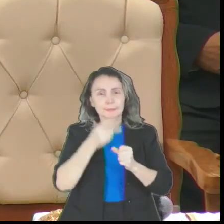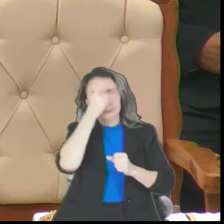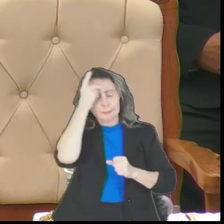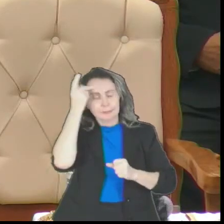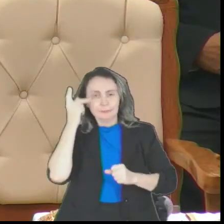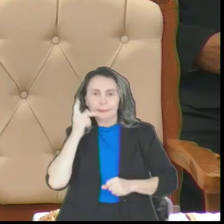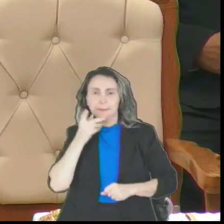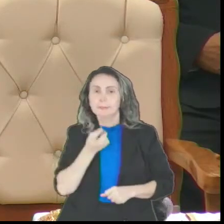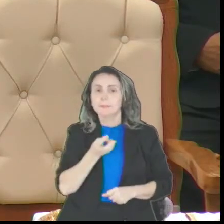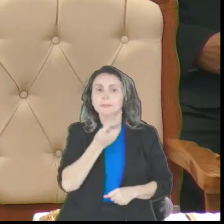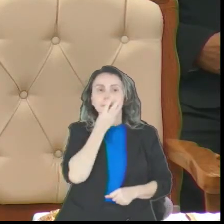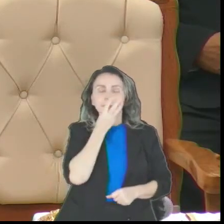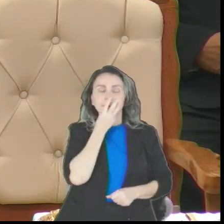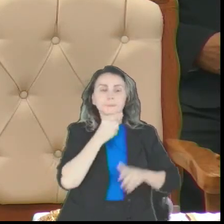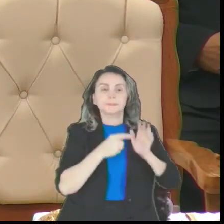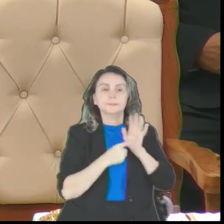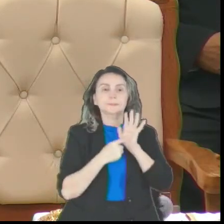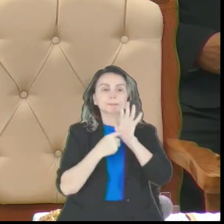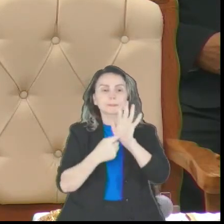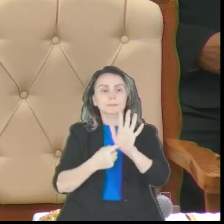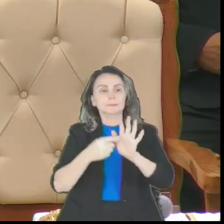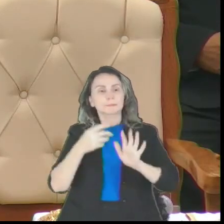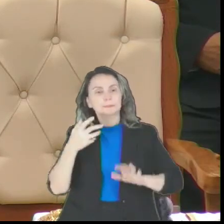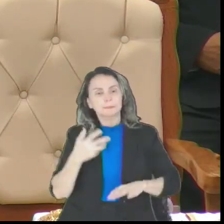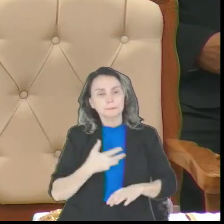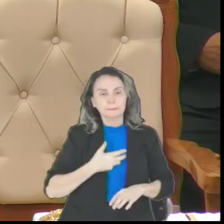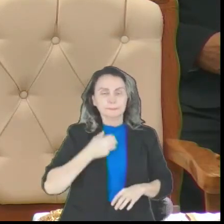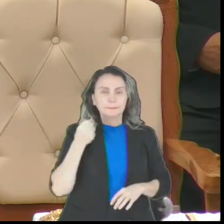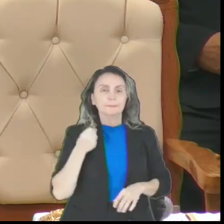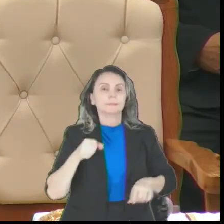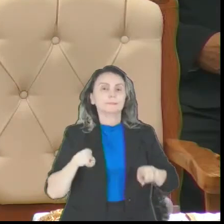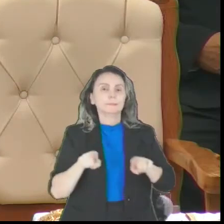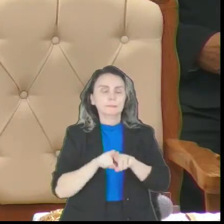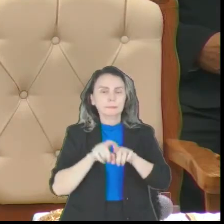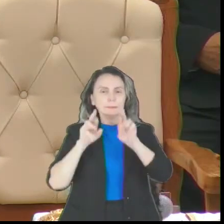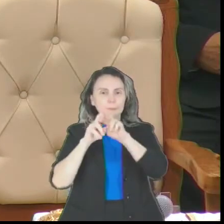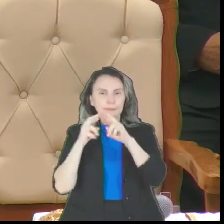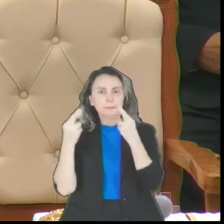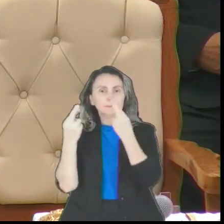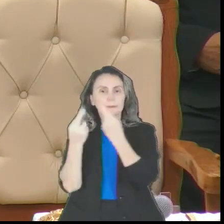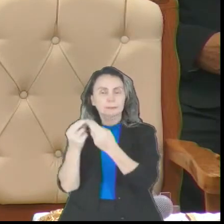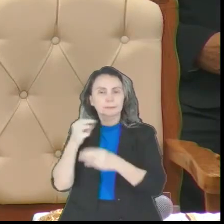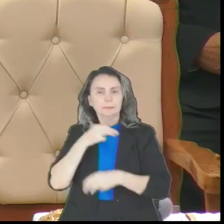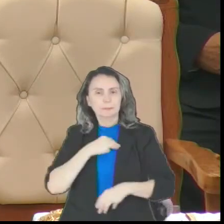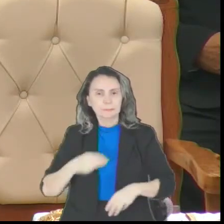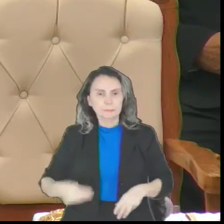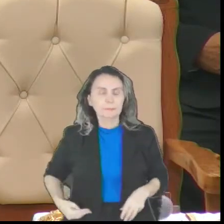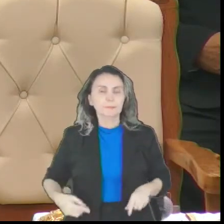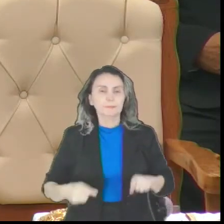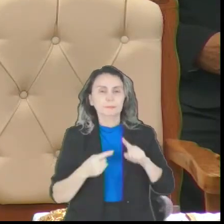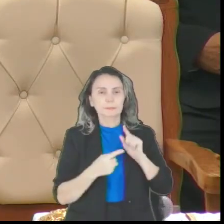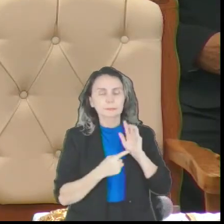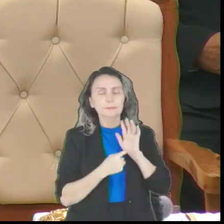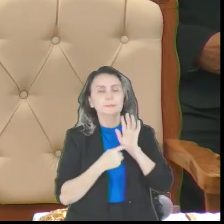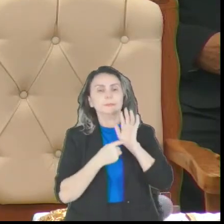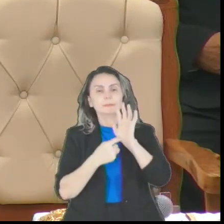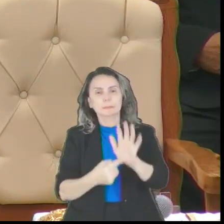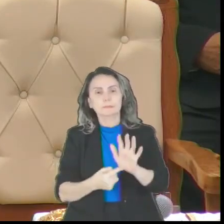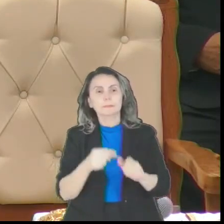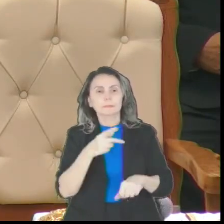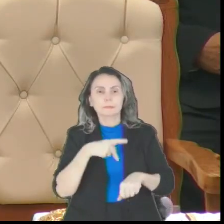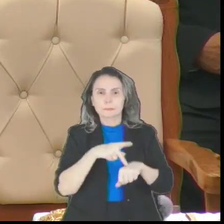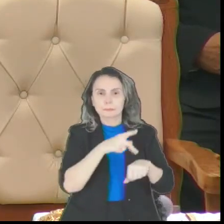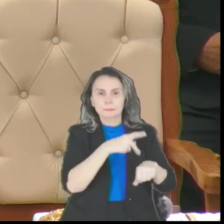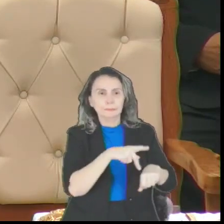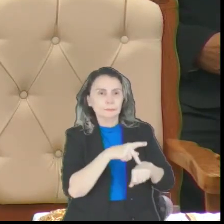apresentar a salvação, o reino messiânico, apresentar as nações que irão ser salvas,